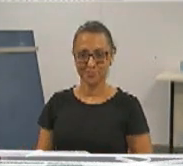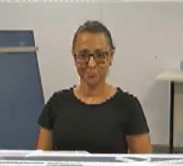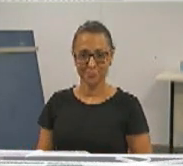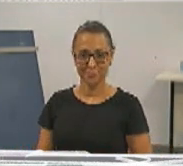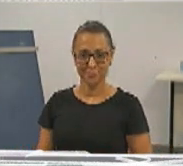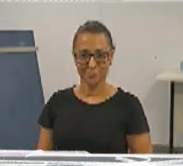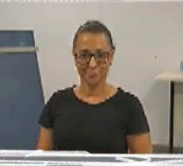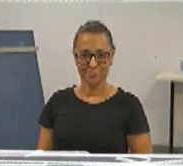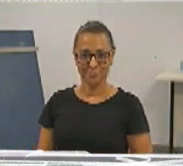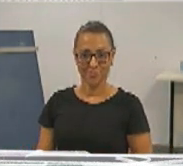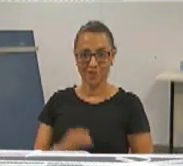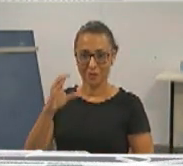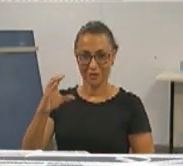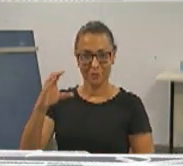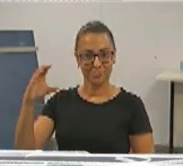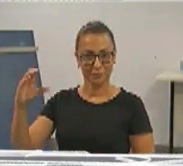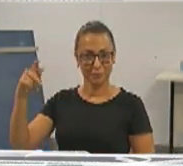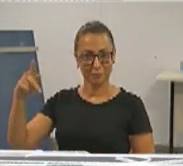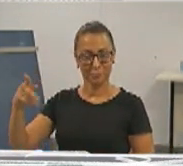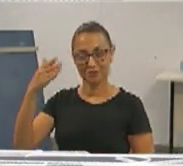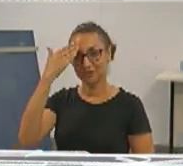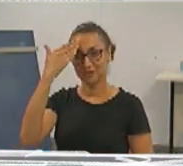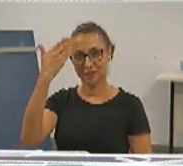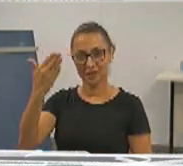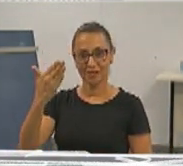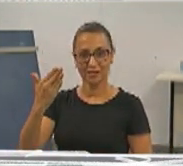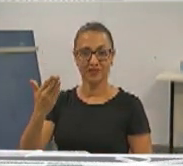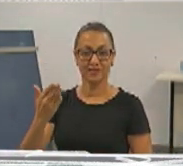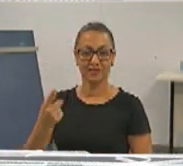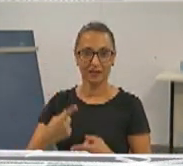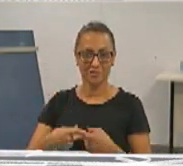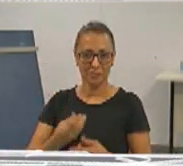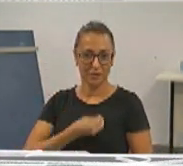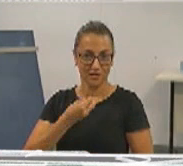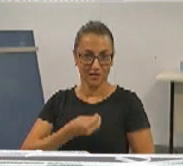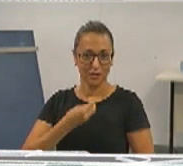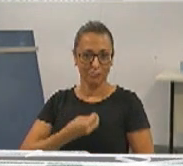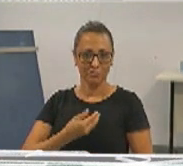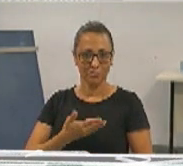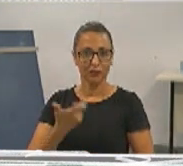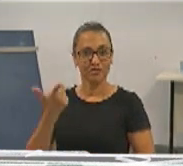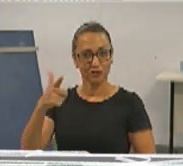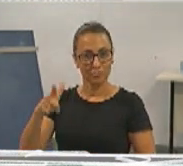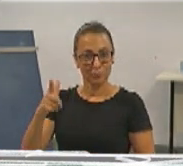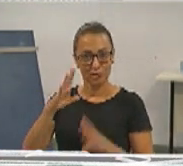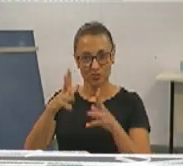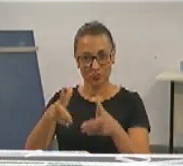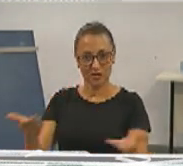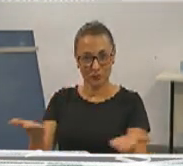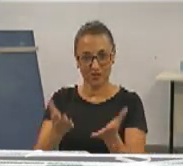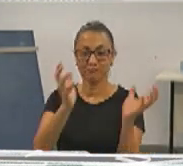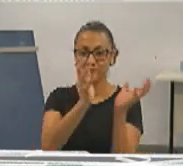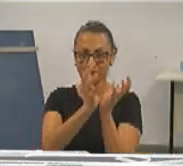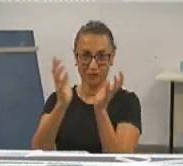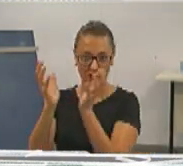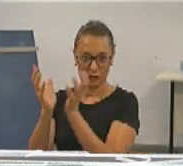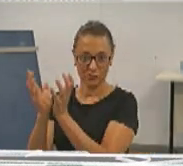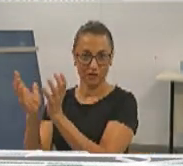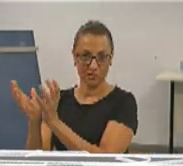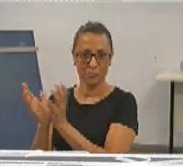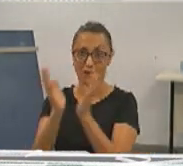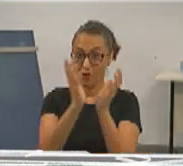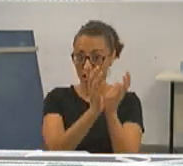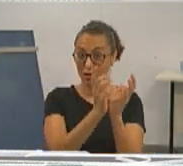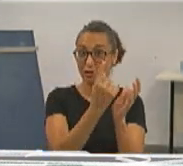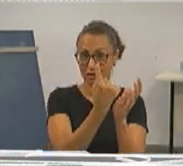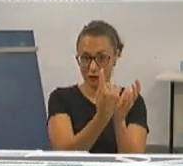A CCP agradece a presença dos candidatos e suas chapas, a saber, a chapa 1, como já